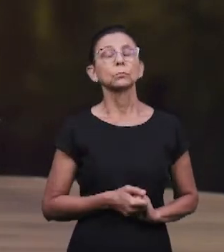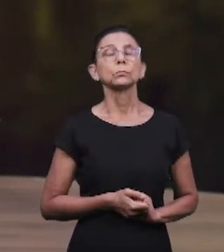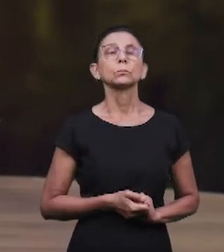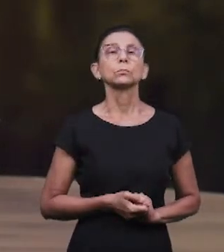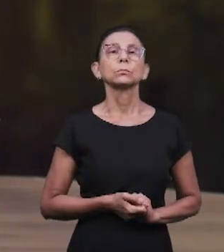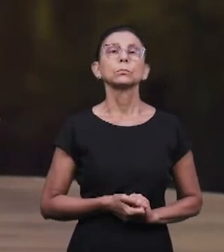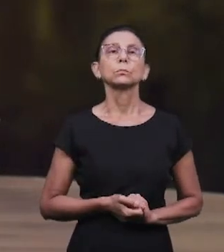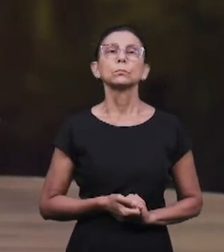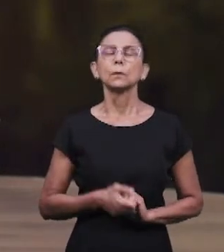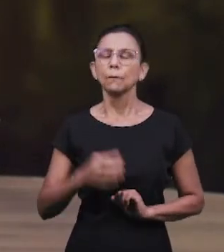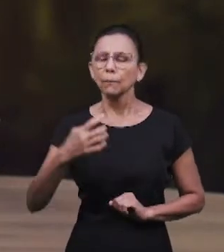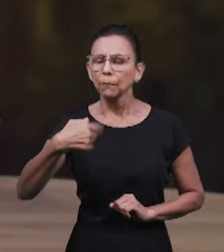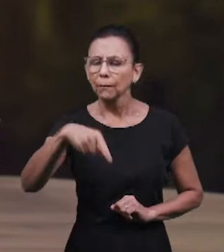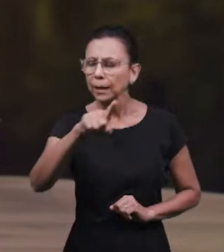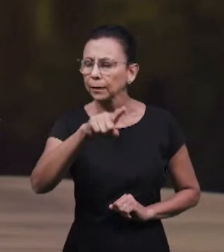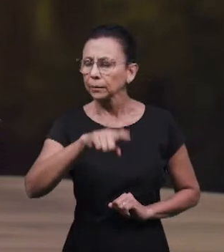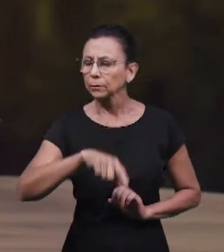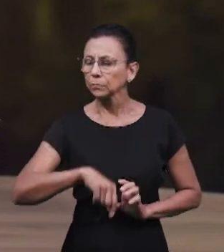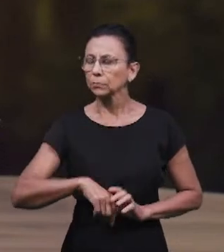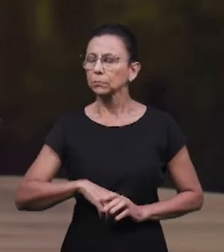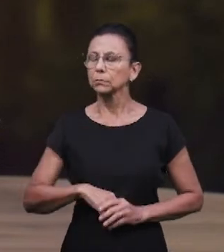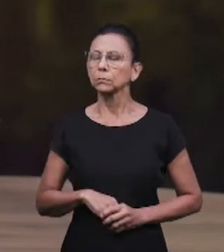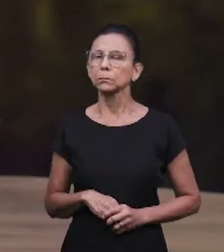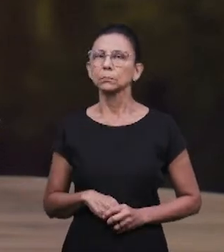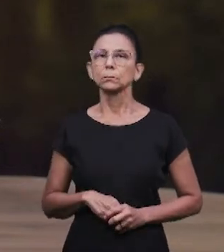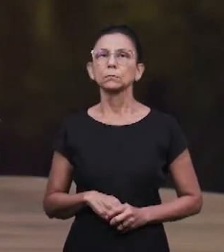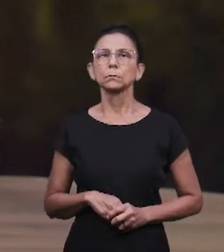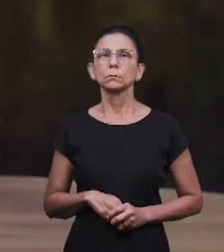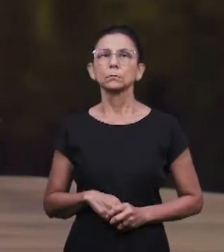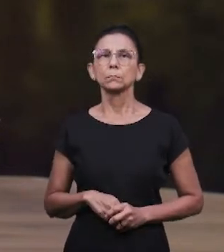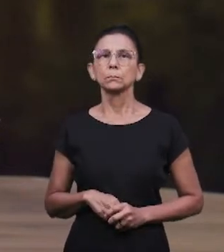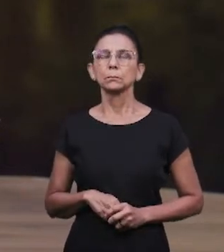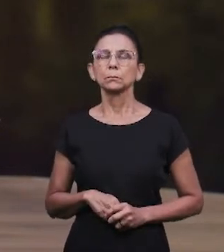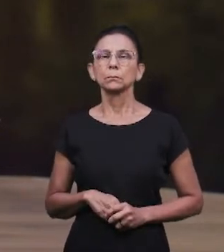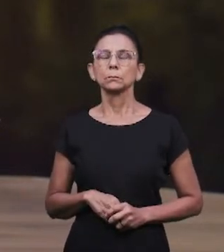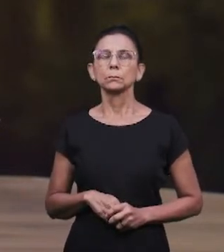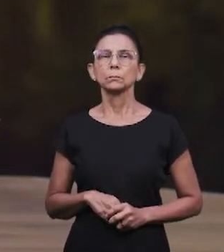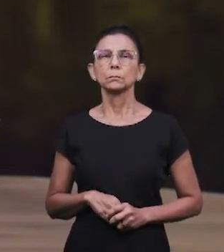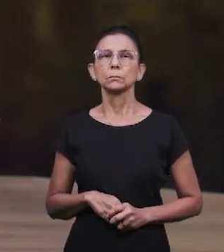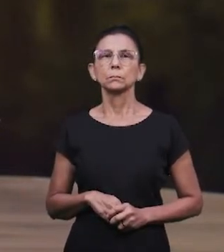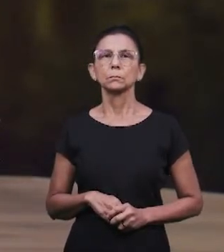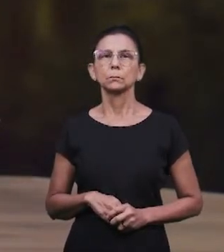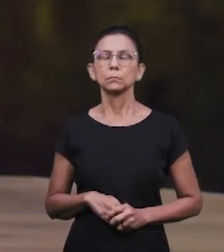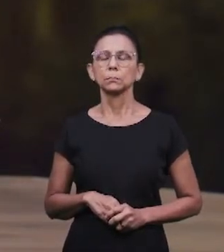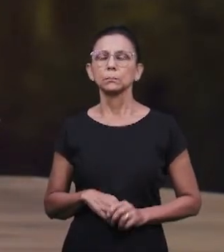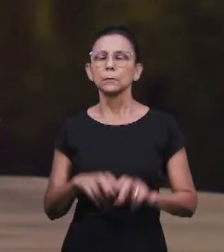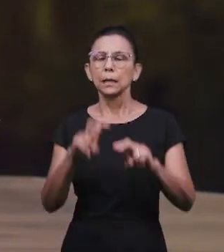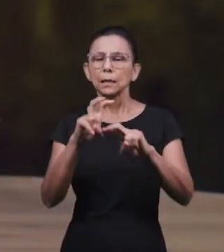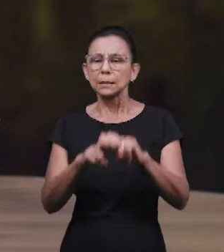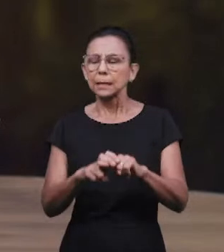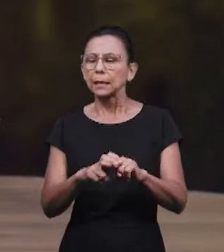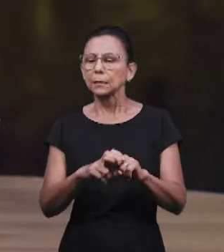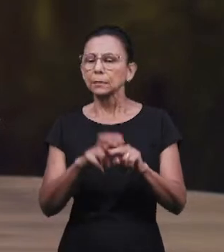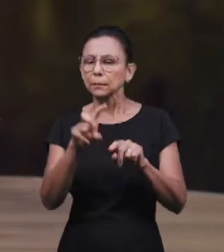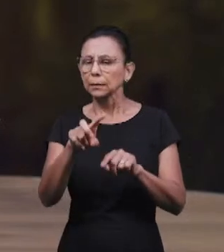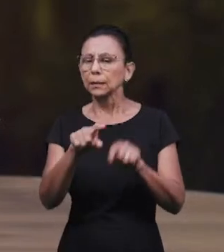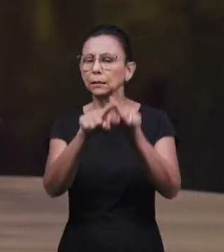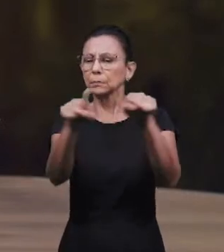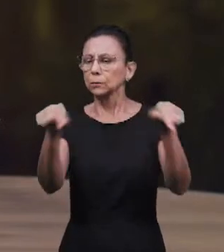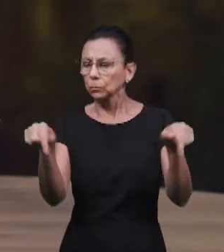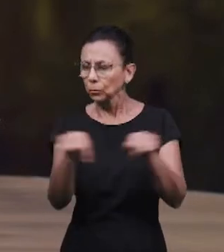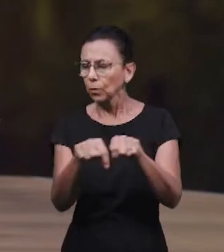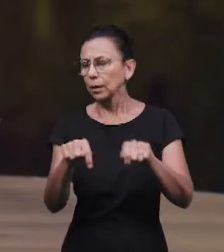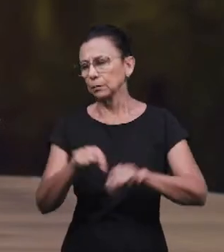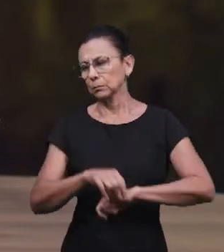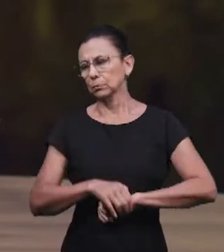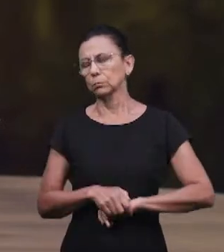séria. Pode ir. Sentar-se na cadeirinha do seu quarto.